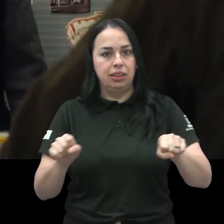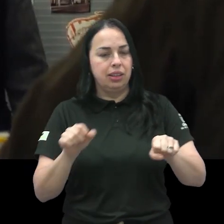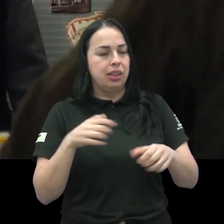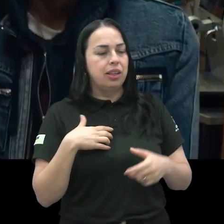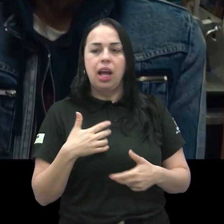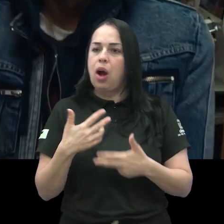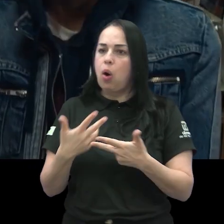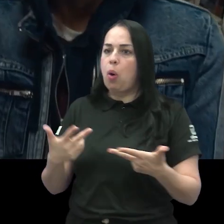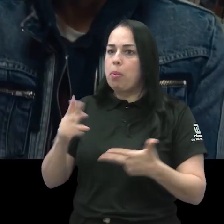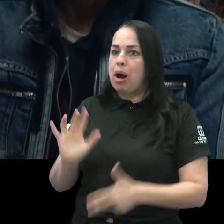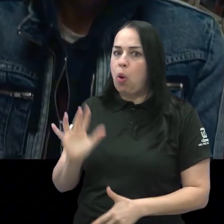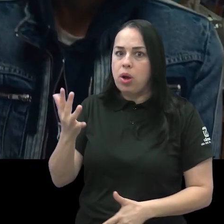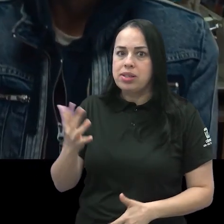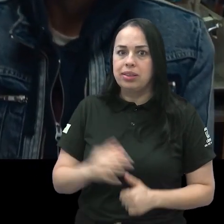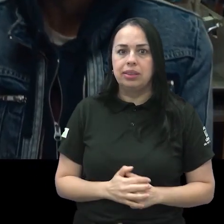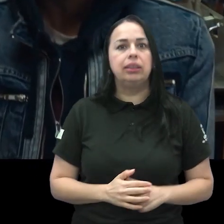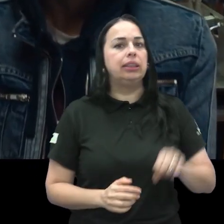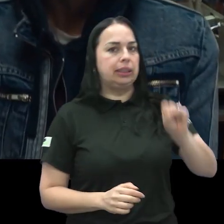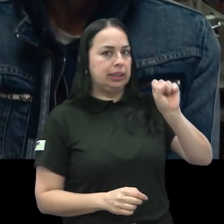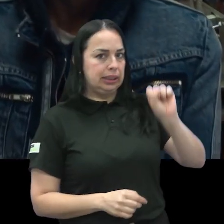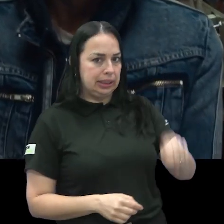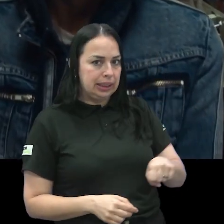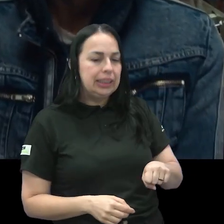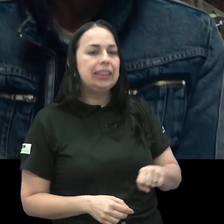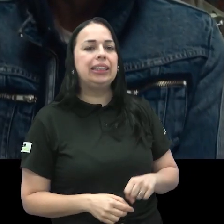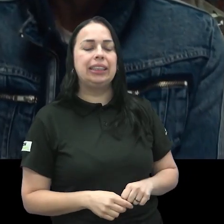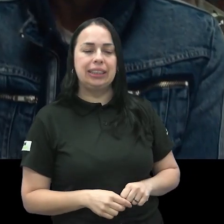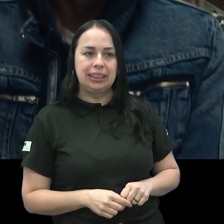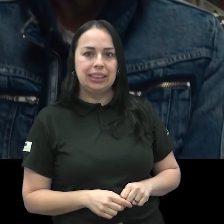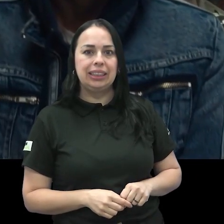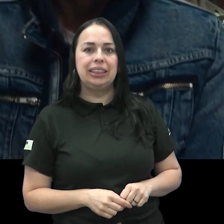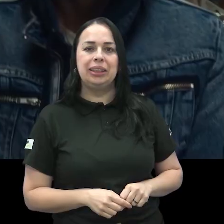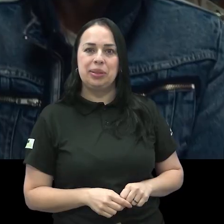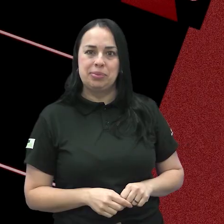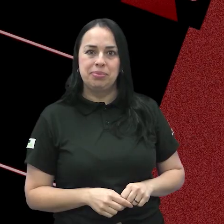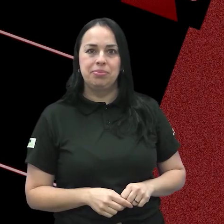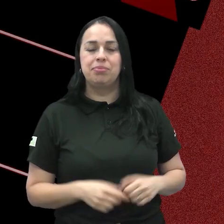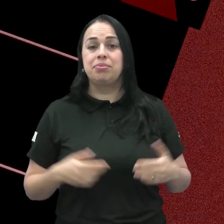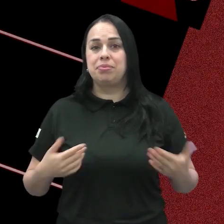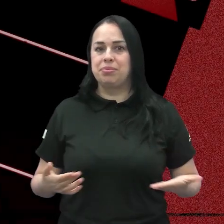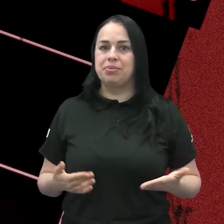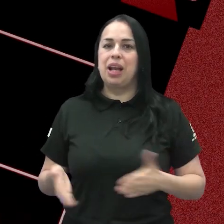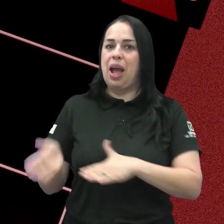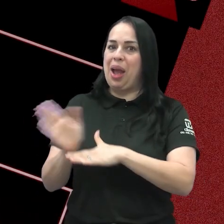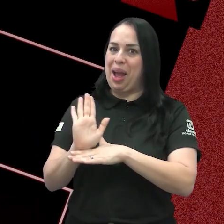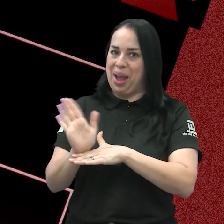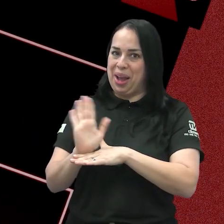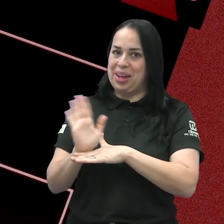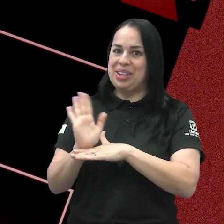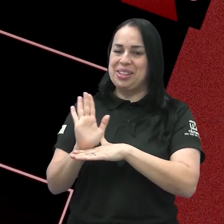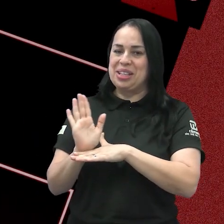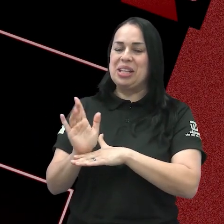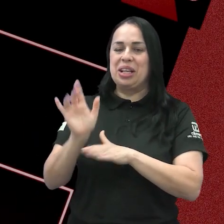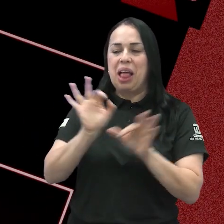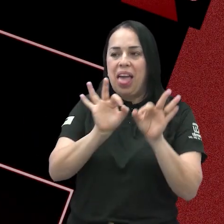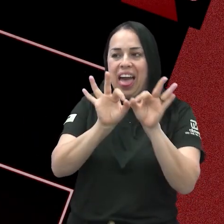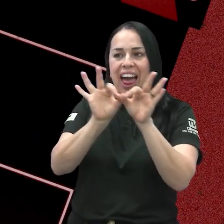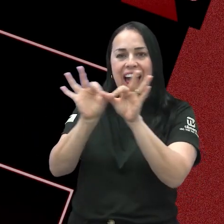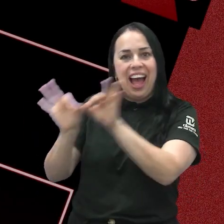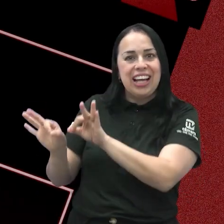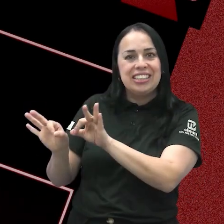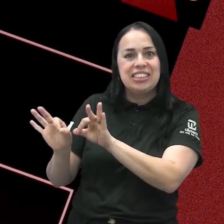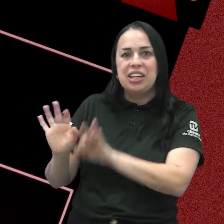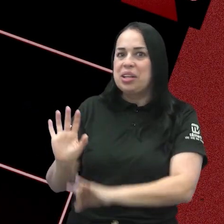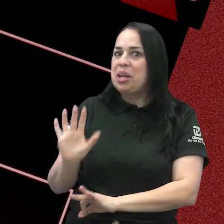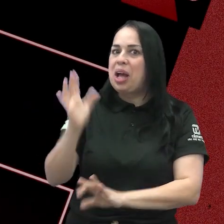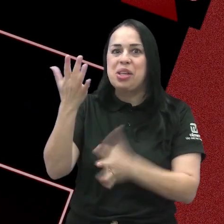Anything else? Yes. And. É um longa que entretém as